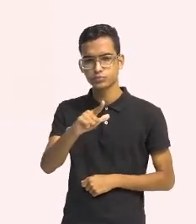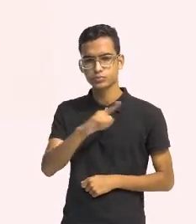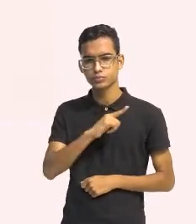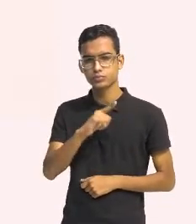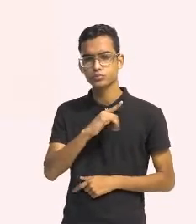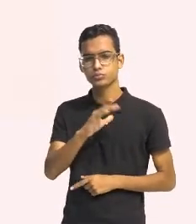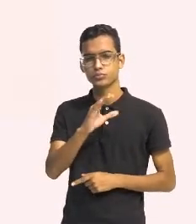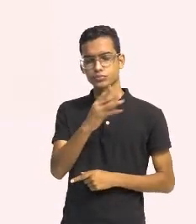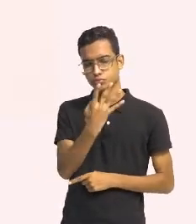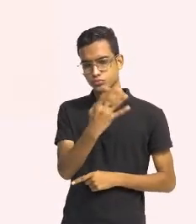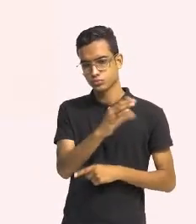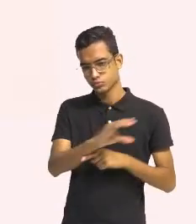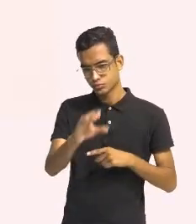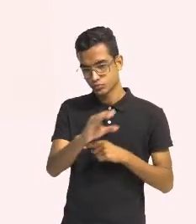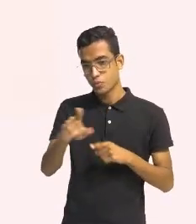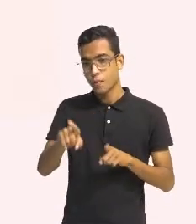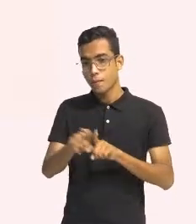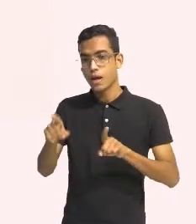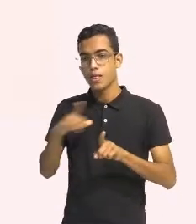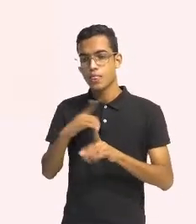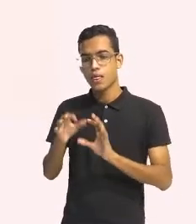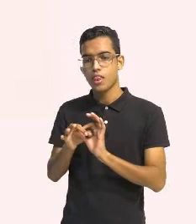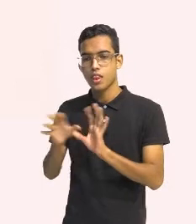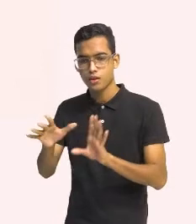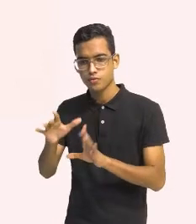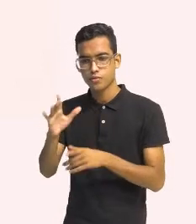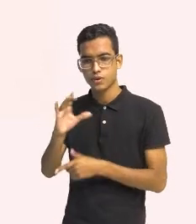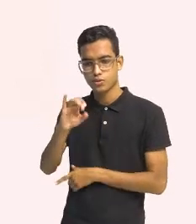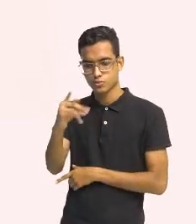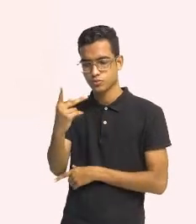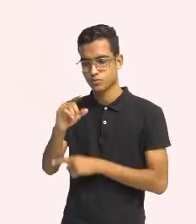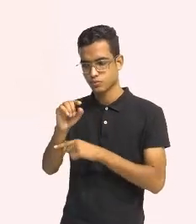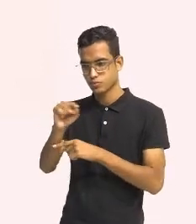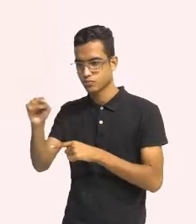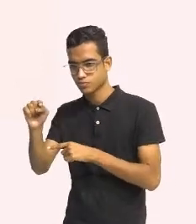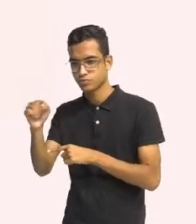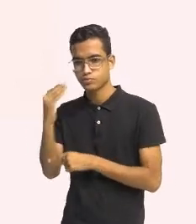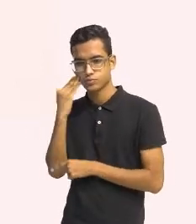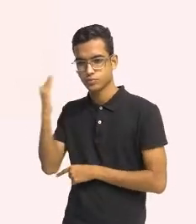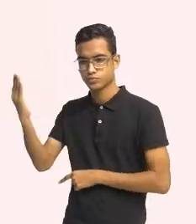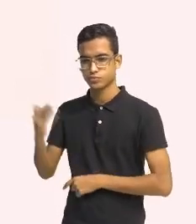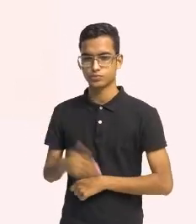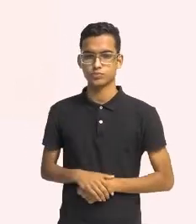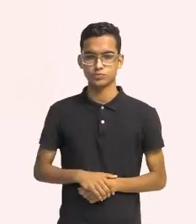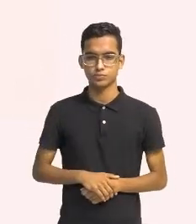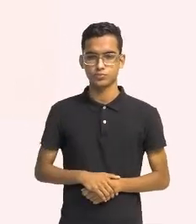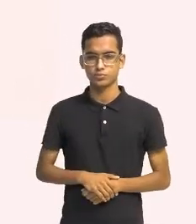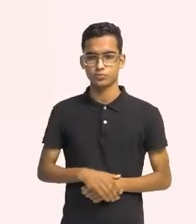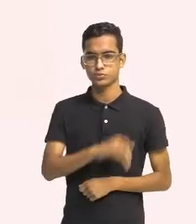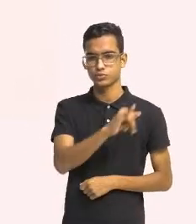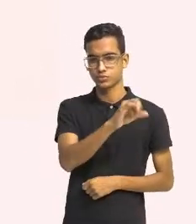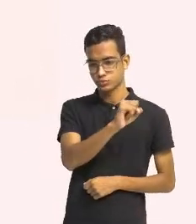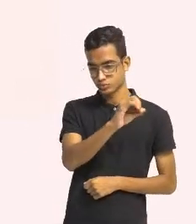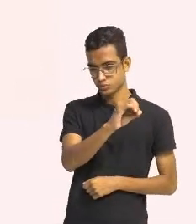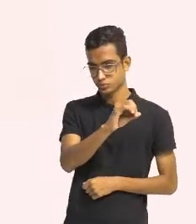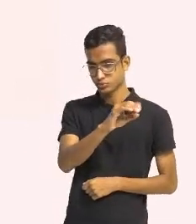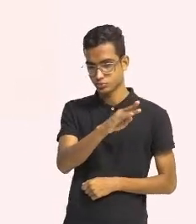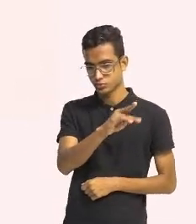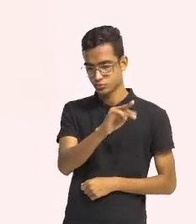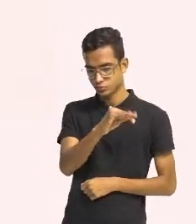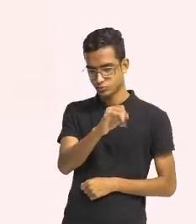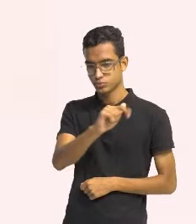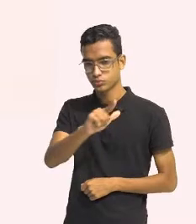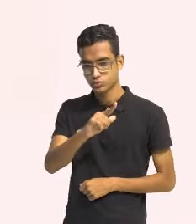com a valência livre nessa posição aqui, e o isobutil também com 4